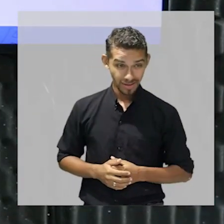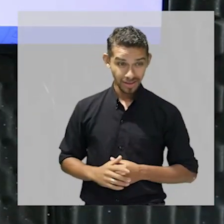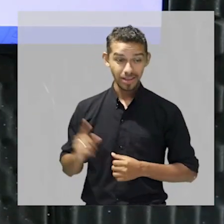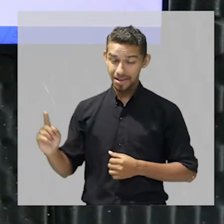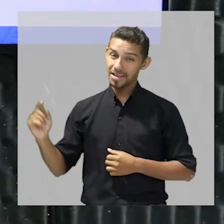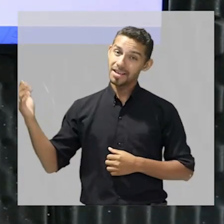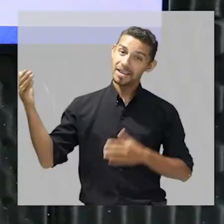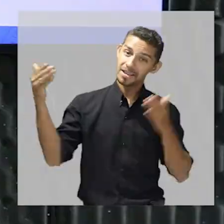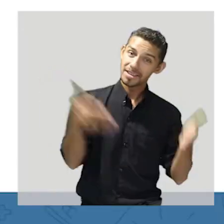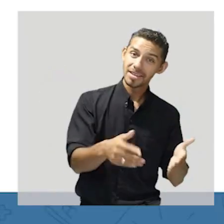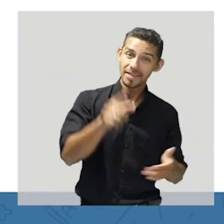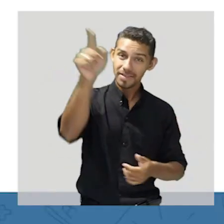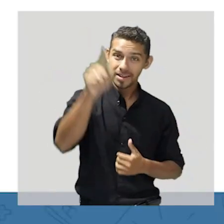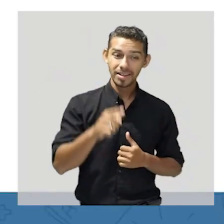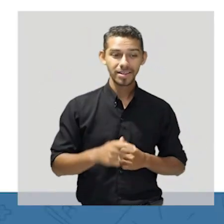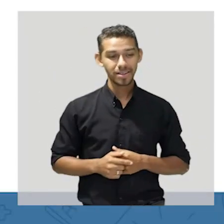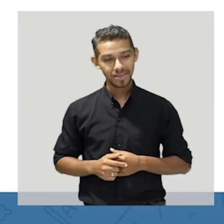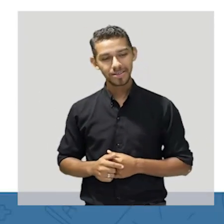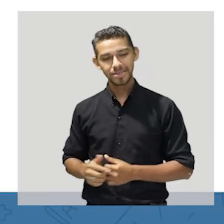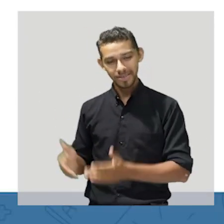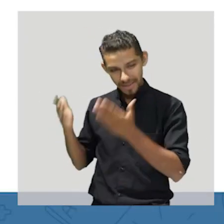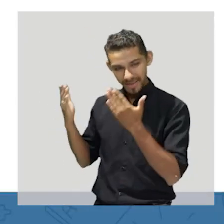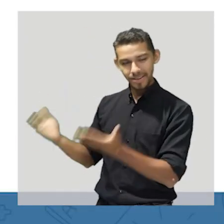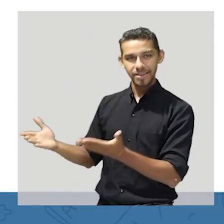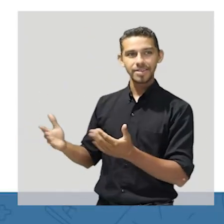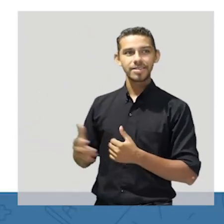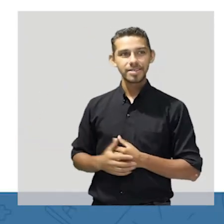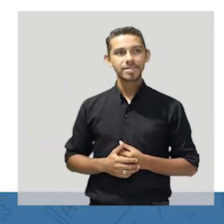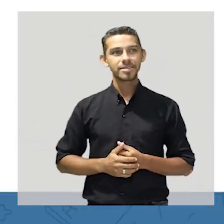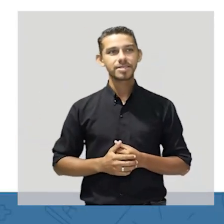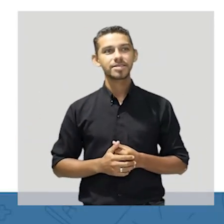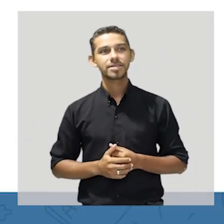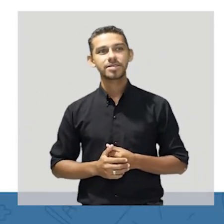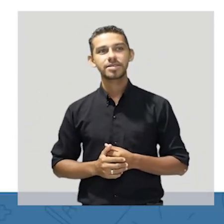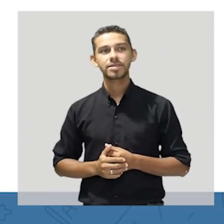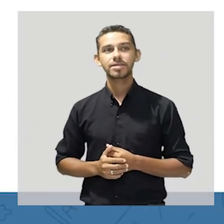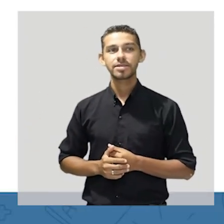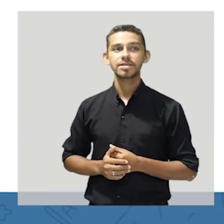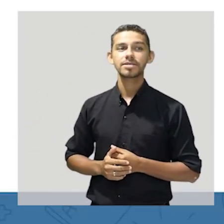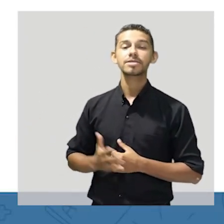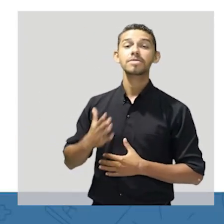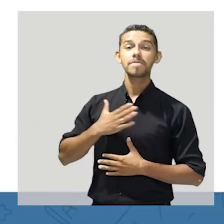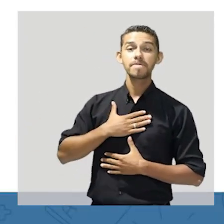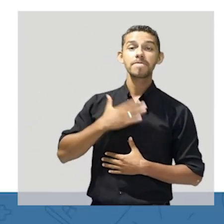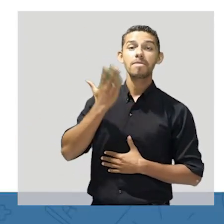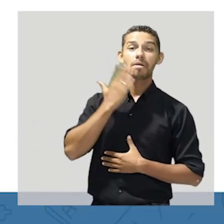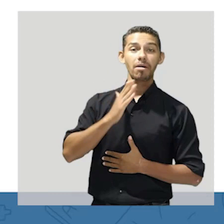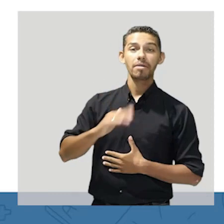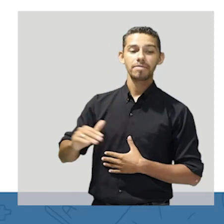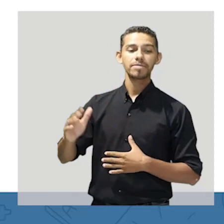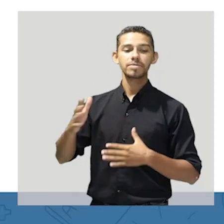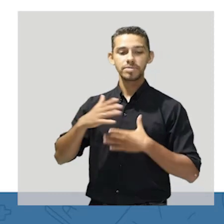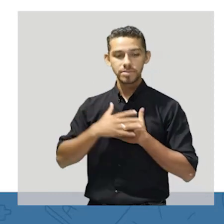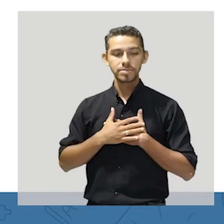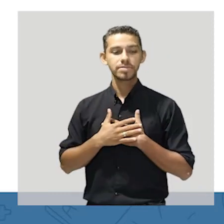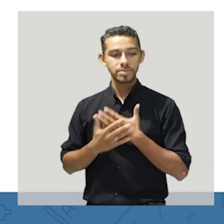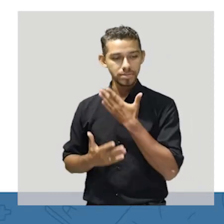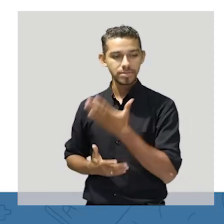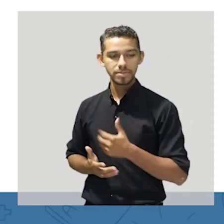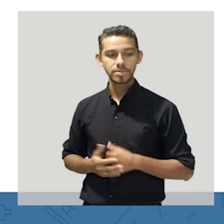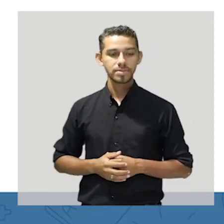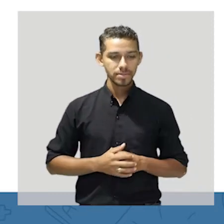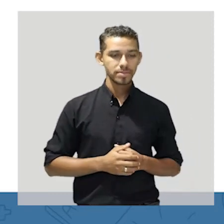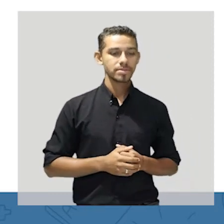disse que chegava lá olha aí olha aí olha aí ai o meu